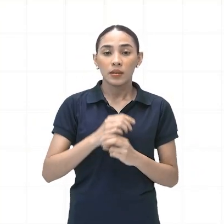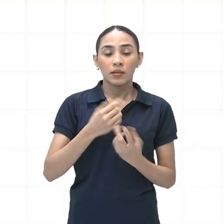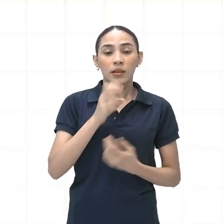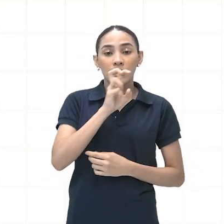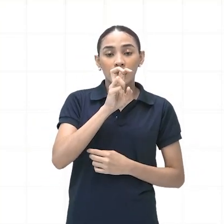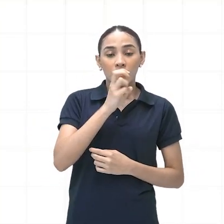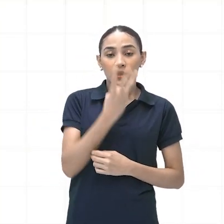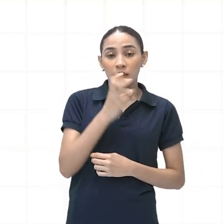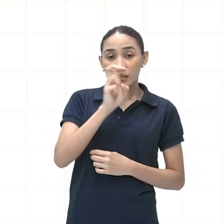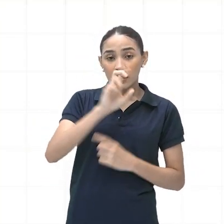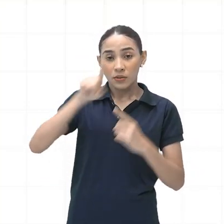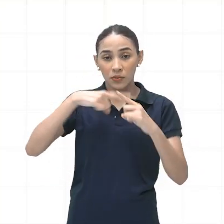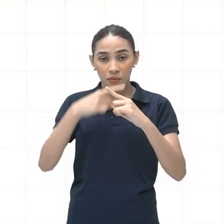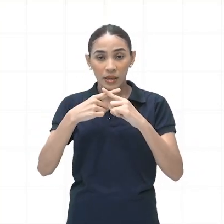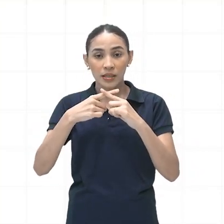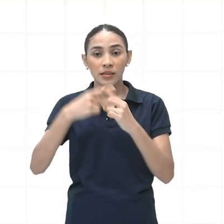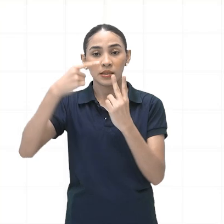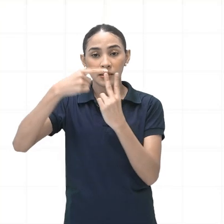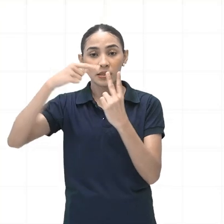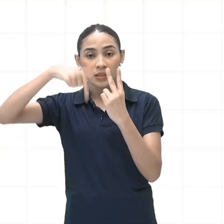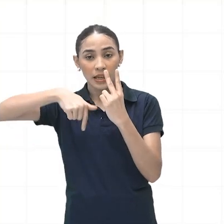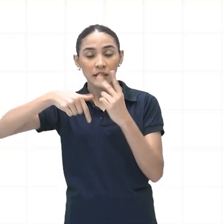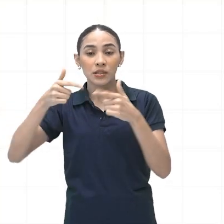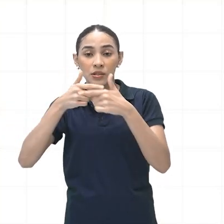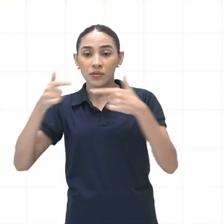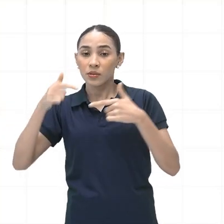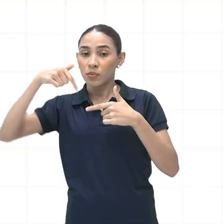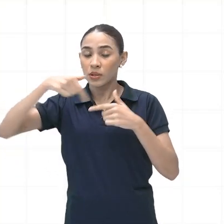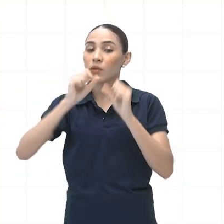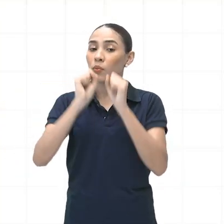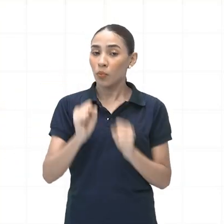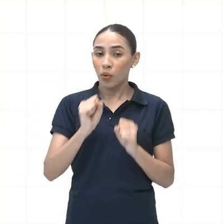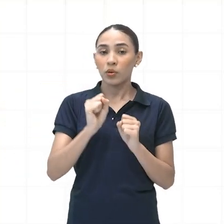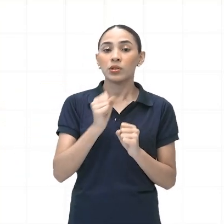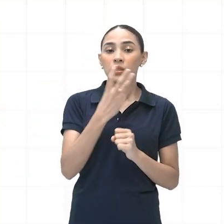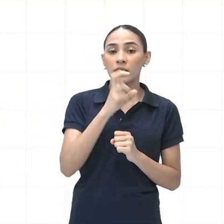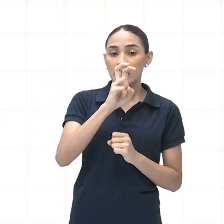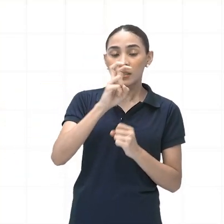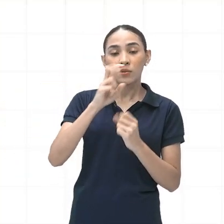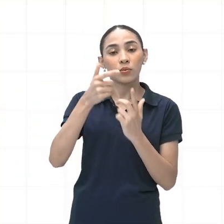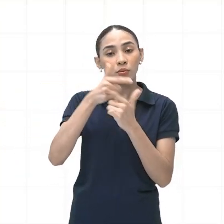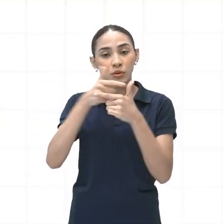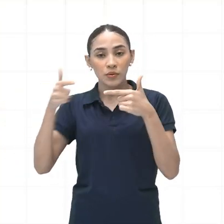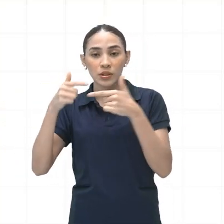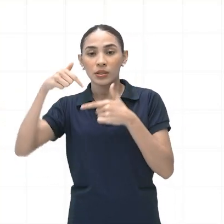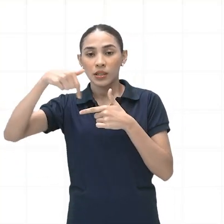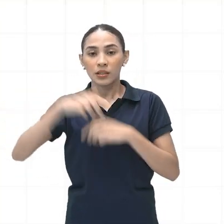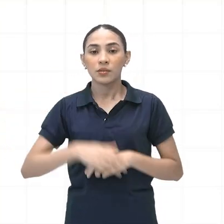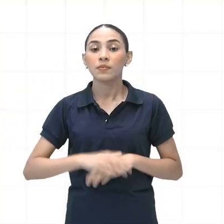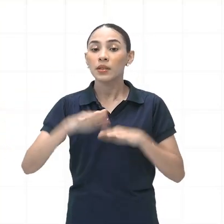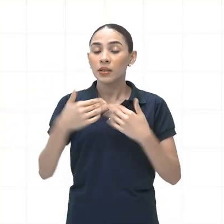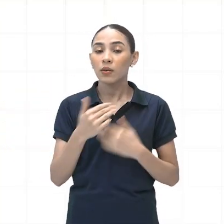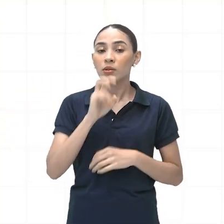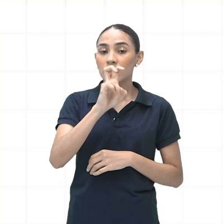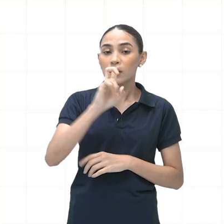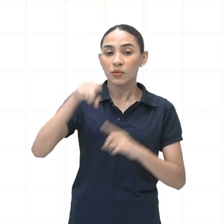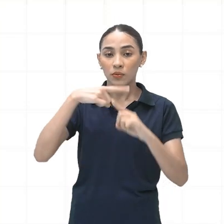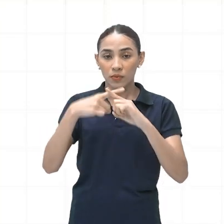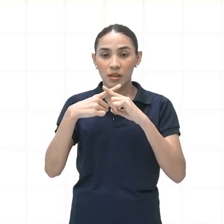35 vezes a raiz de 7 dividido por 7. Posso dividir o 35 pelo 7. Então, vai ficar 5 vezes